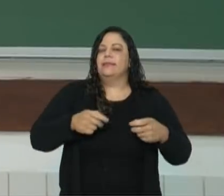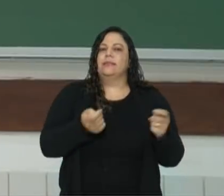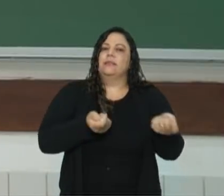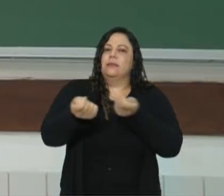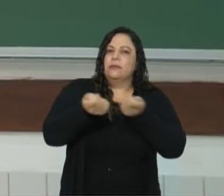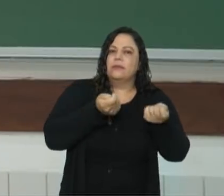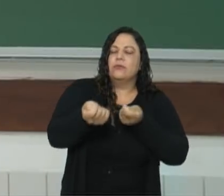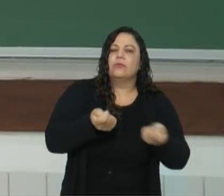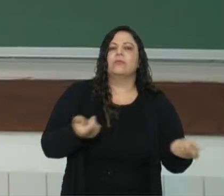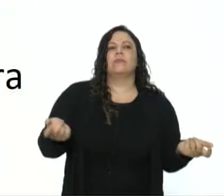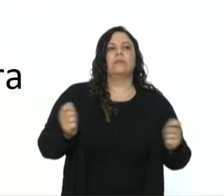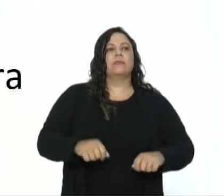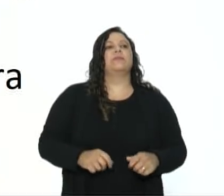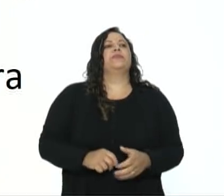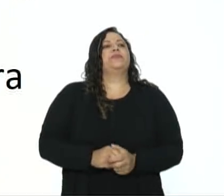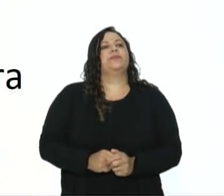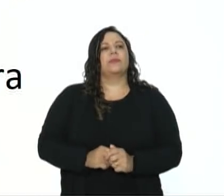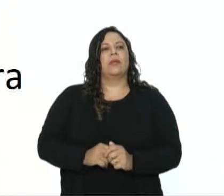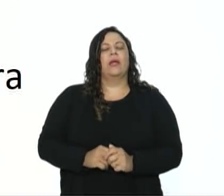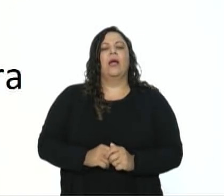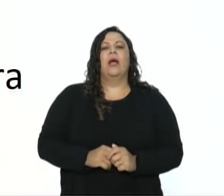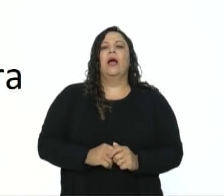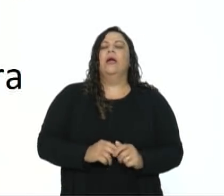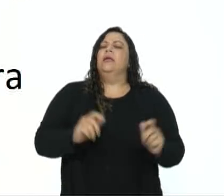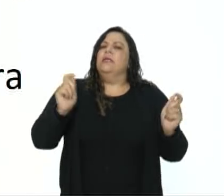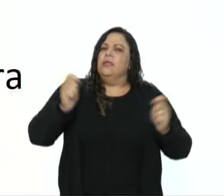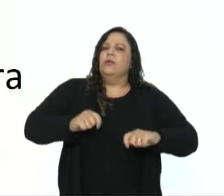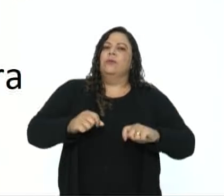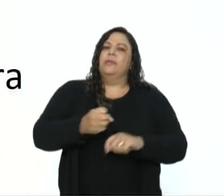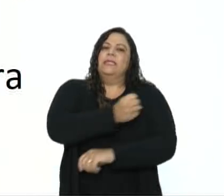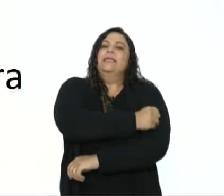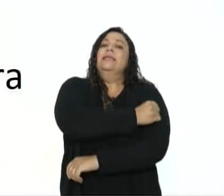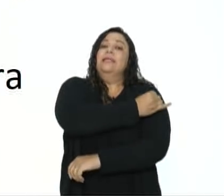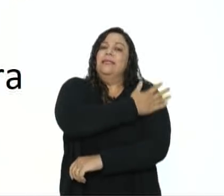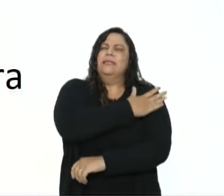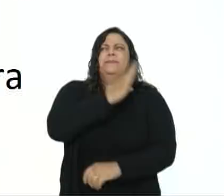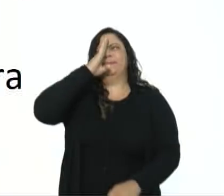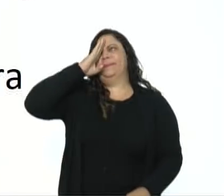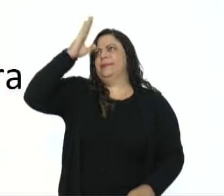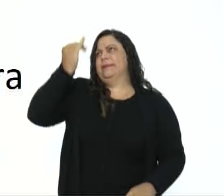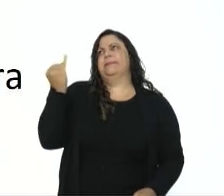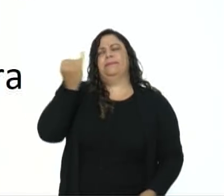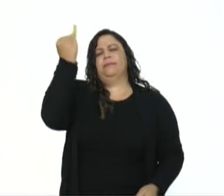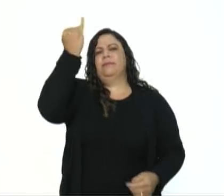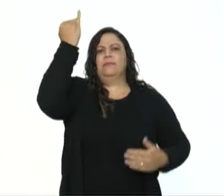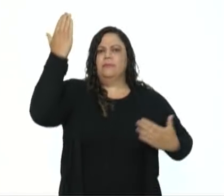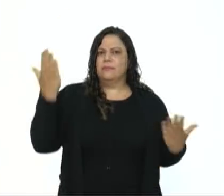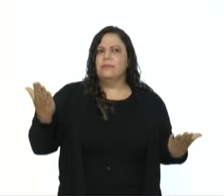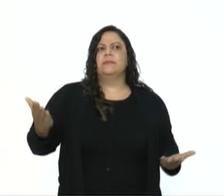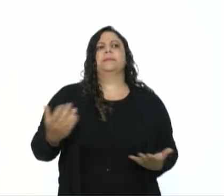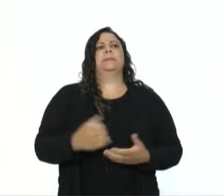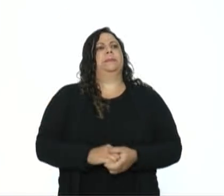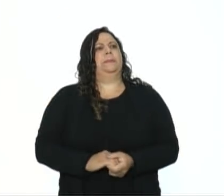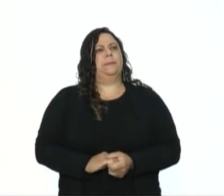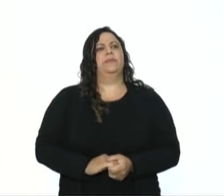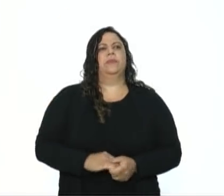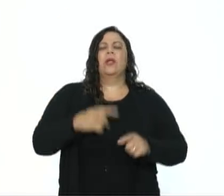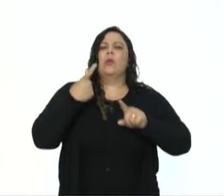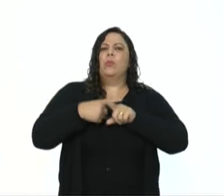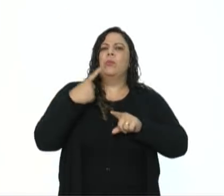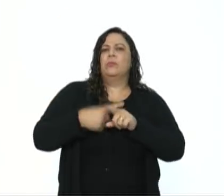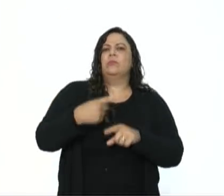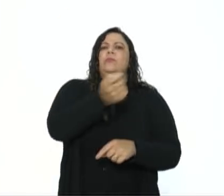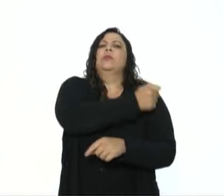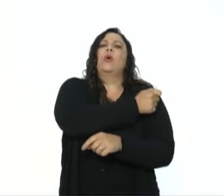Pagan, a abordagem desde o ensino fundamental é essencial, olha lá, para que o